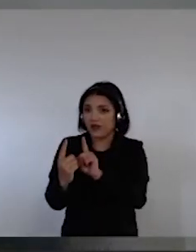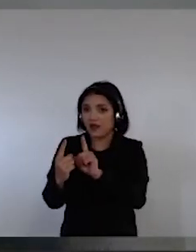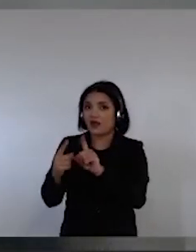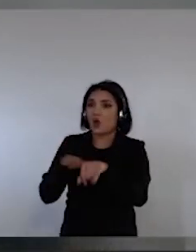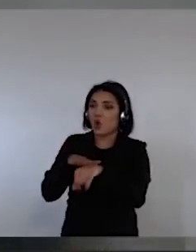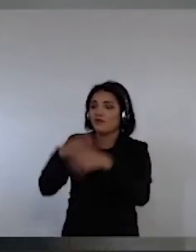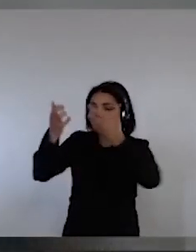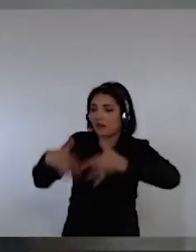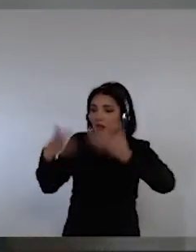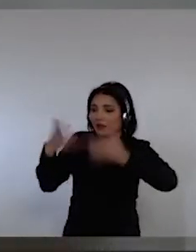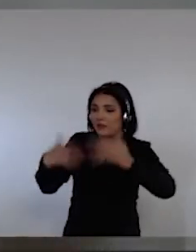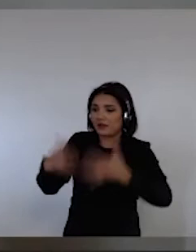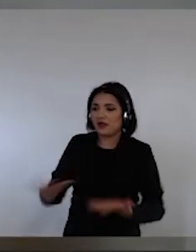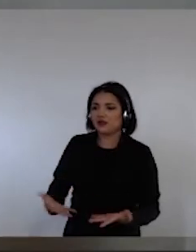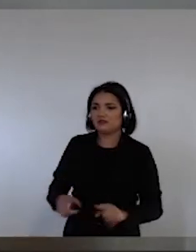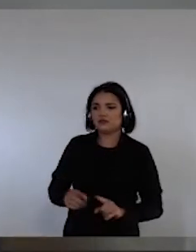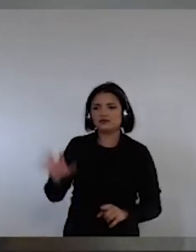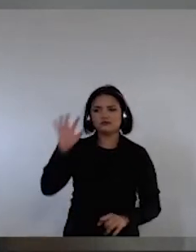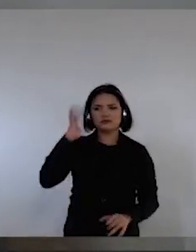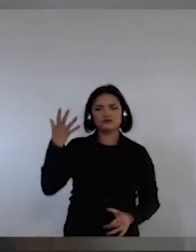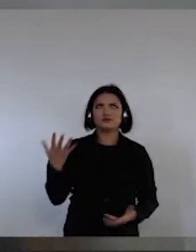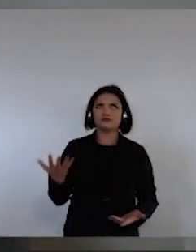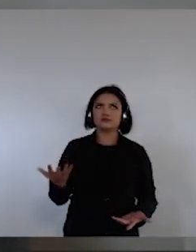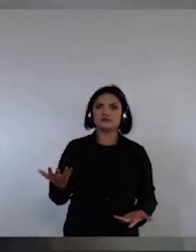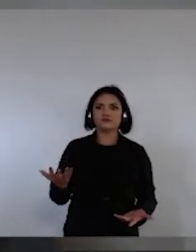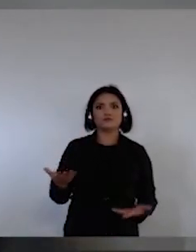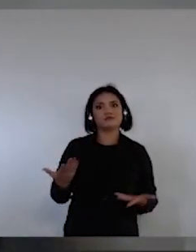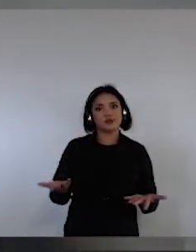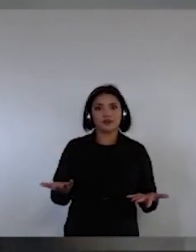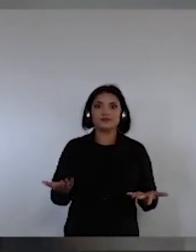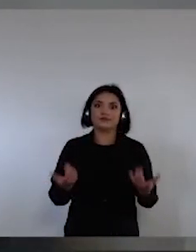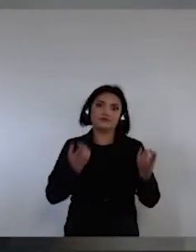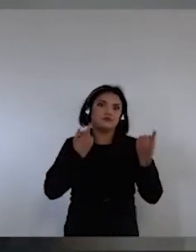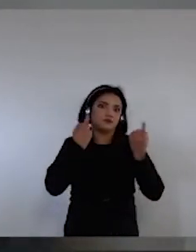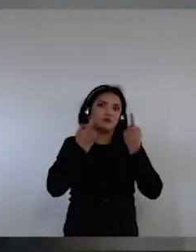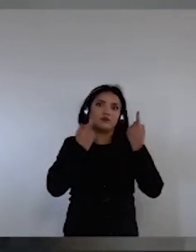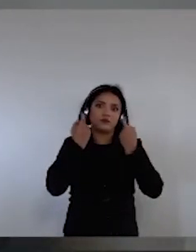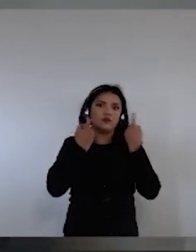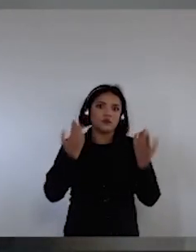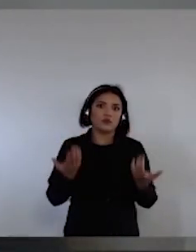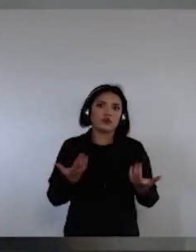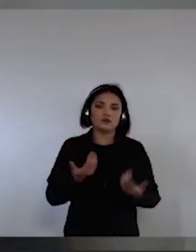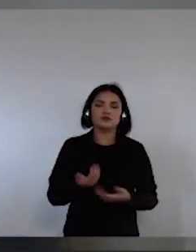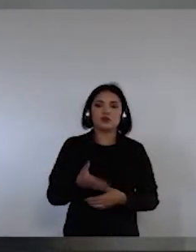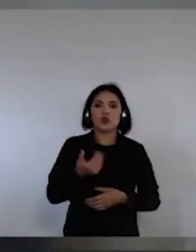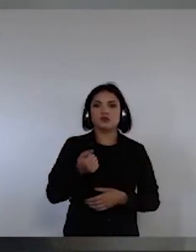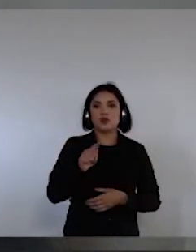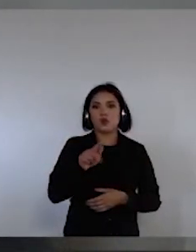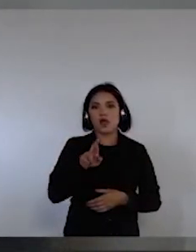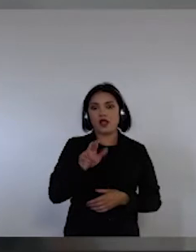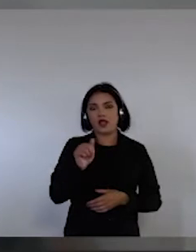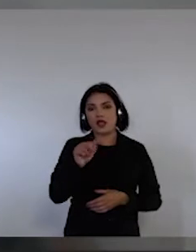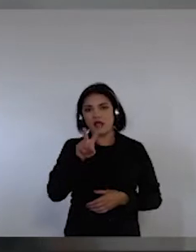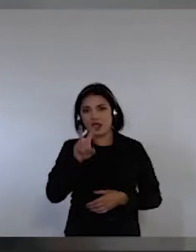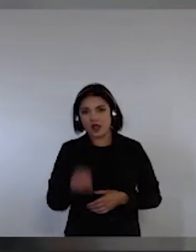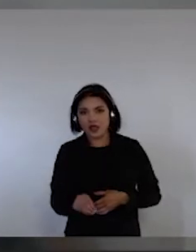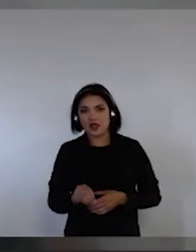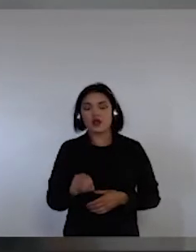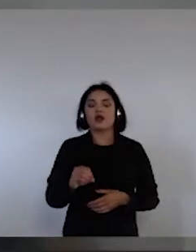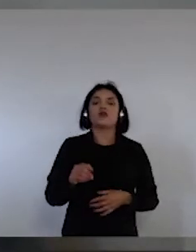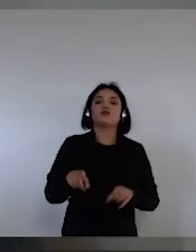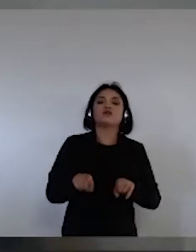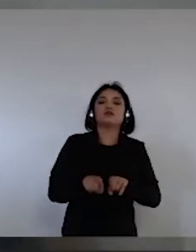ser irrecorrível quando se nega, exatamente porque aquele é um órgão colegiado, porque senão qual é o critério para